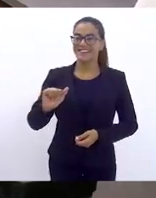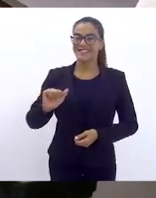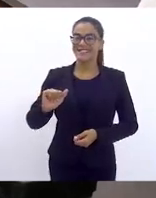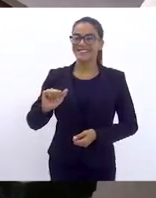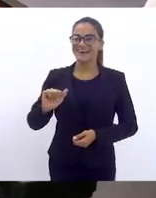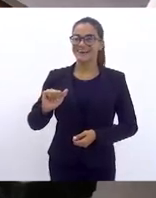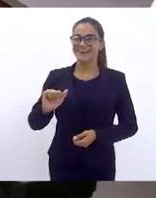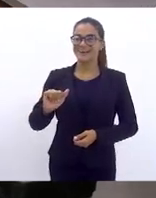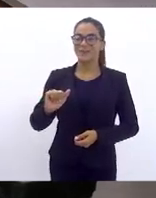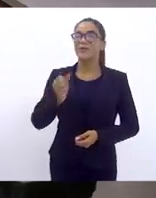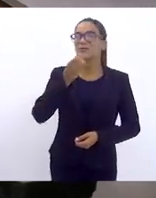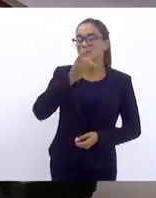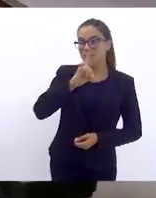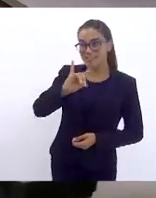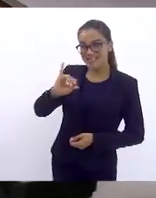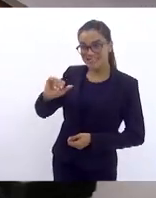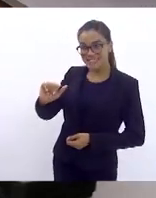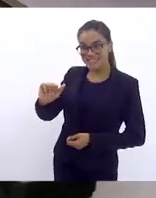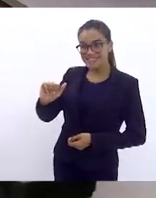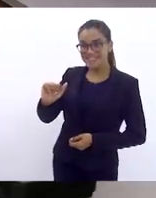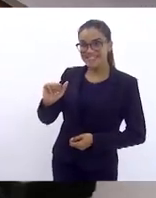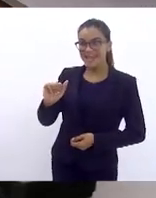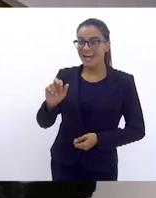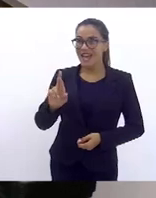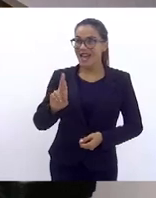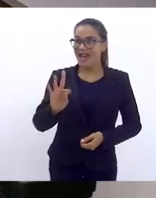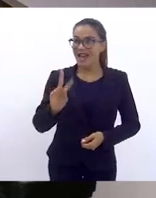Bom dia Arthur queria